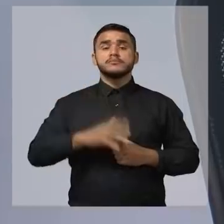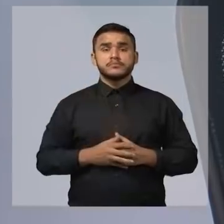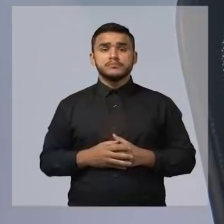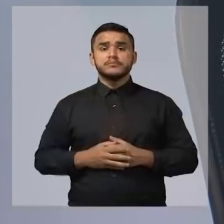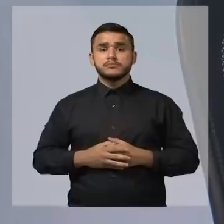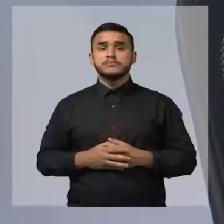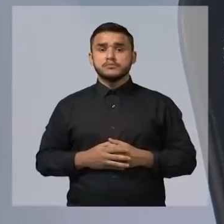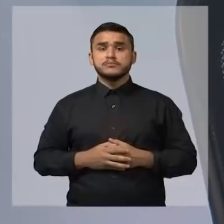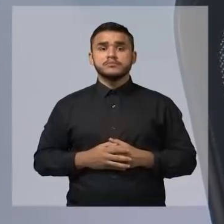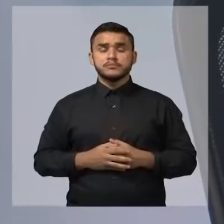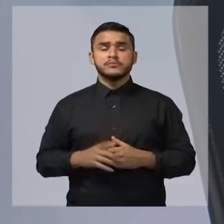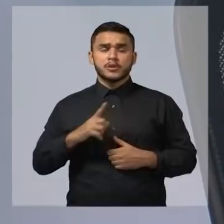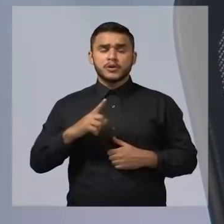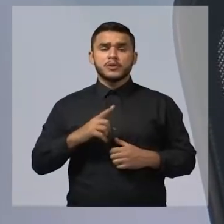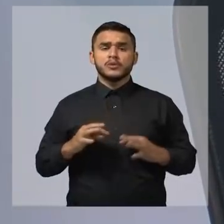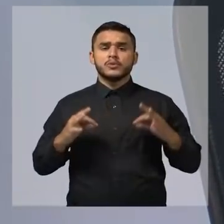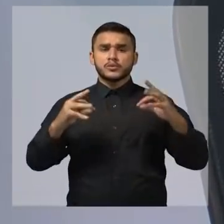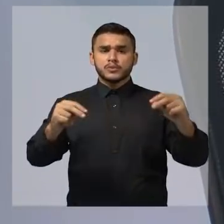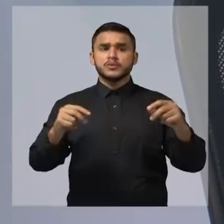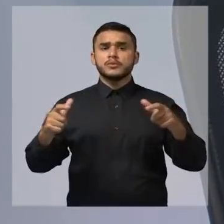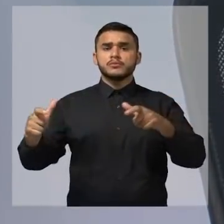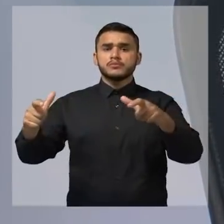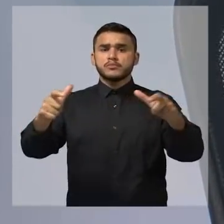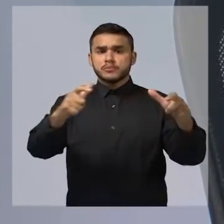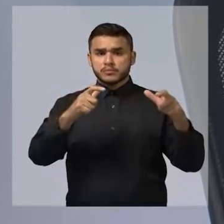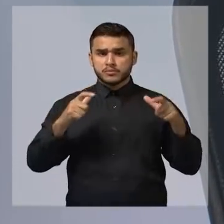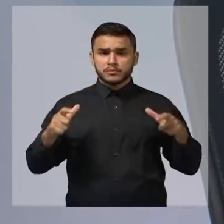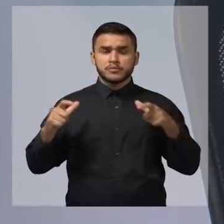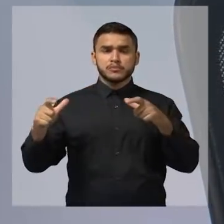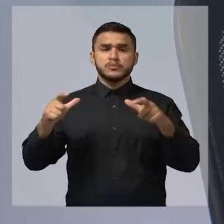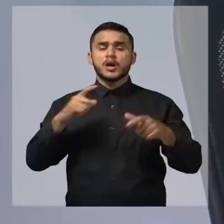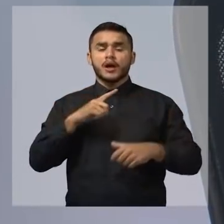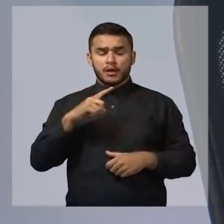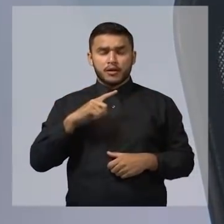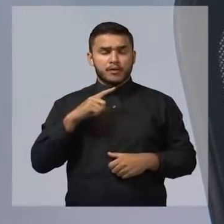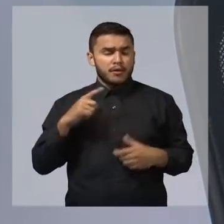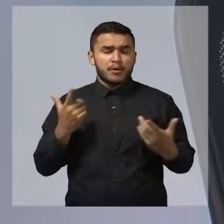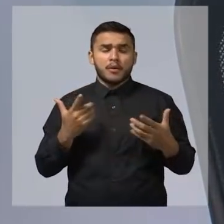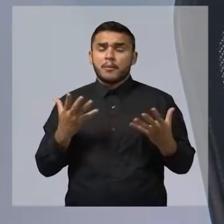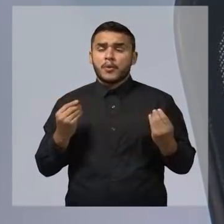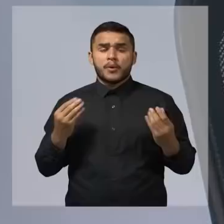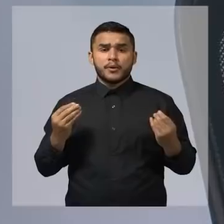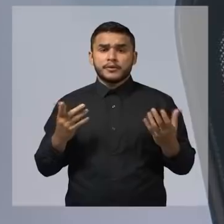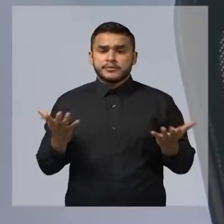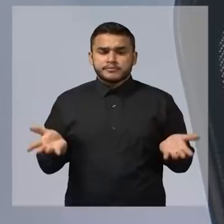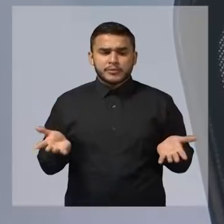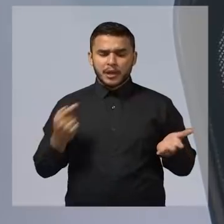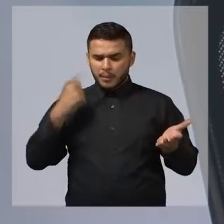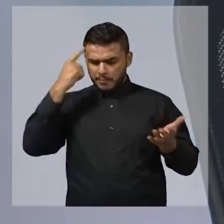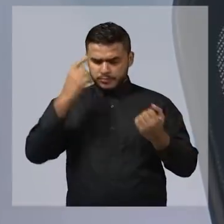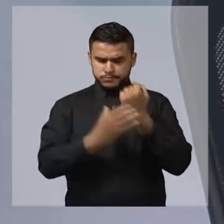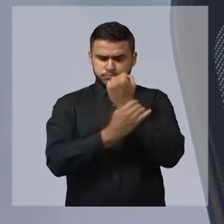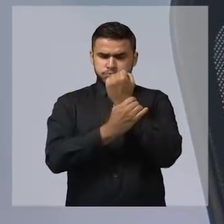justamente por esse excesso de proteção de instituições que muitas vezes não têm um compromisso com a verdade, isso é